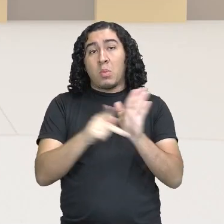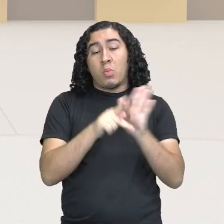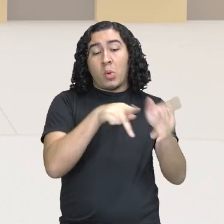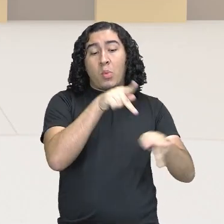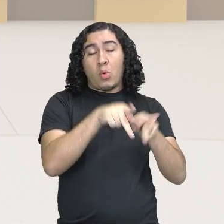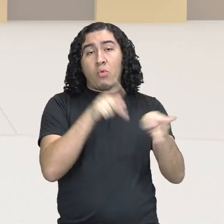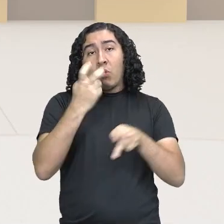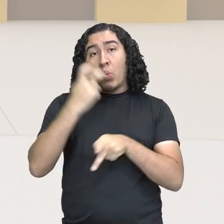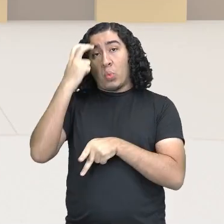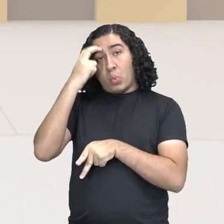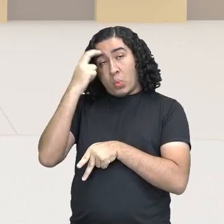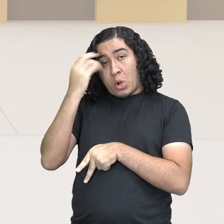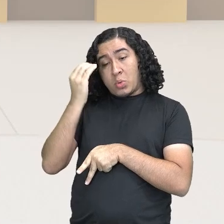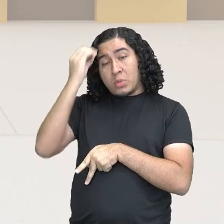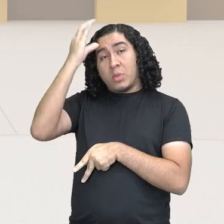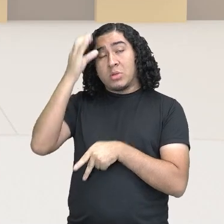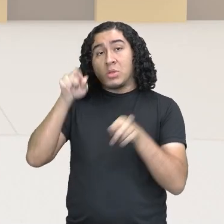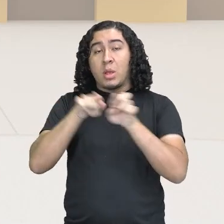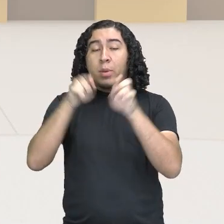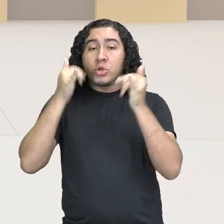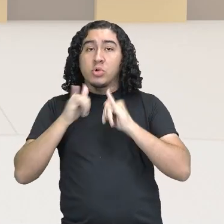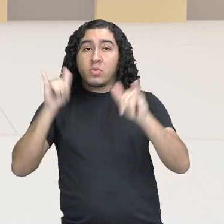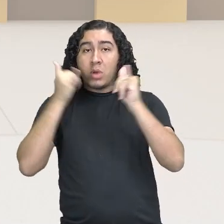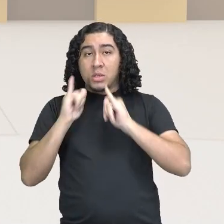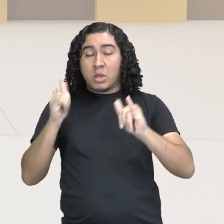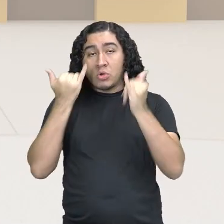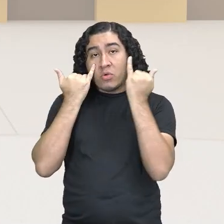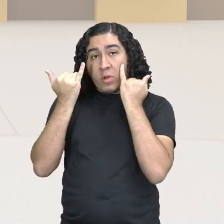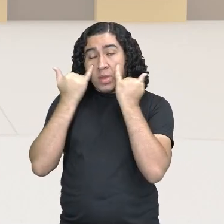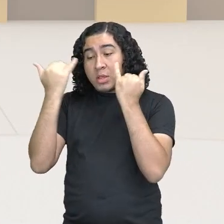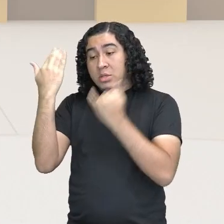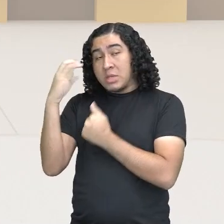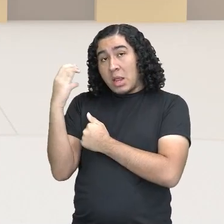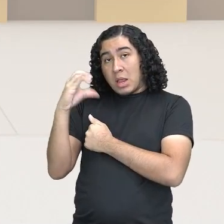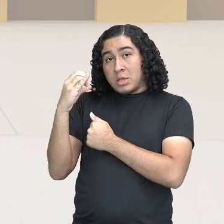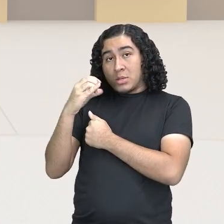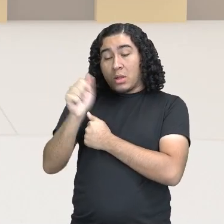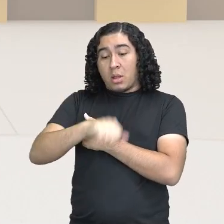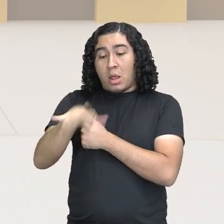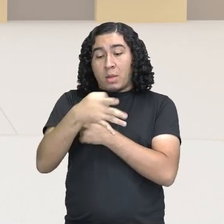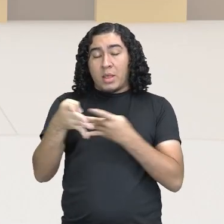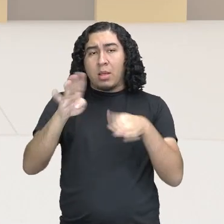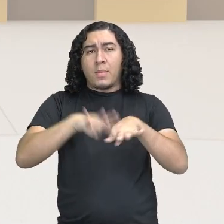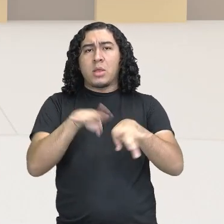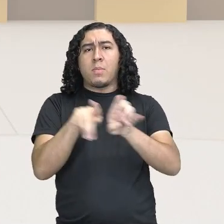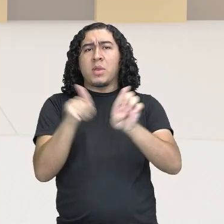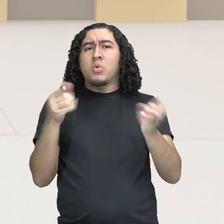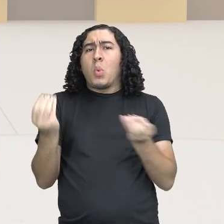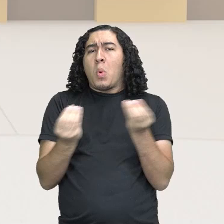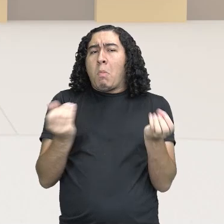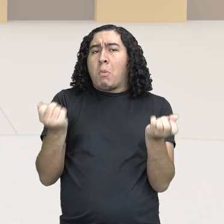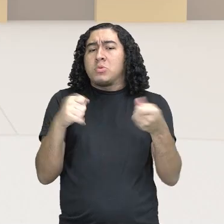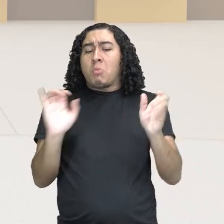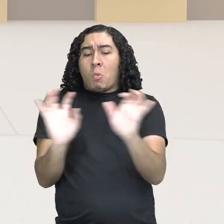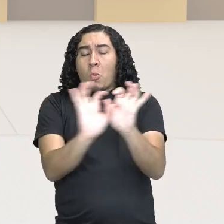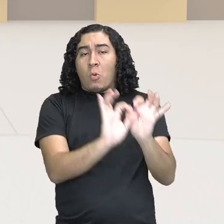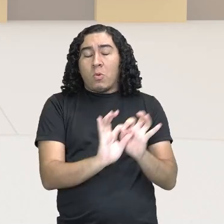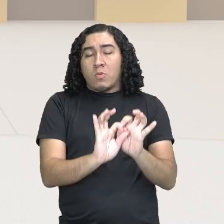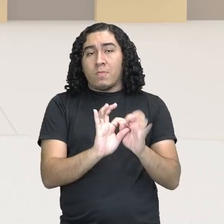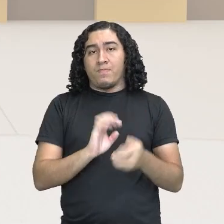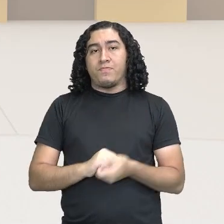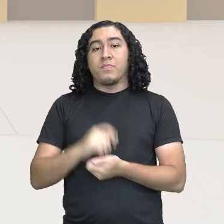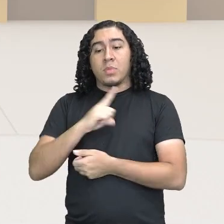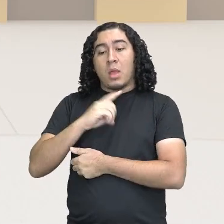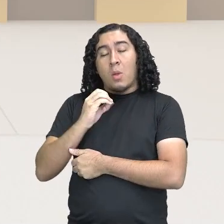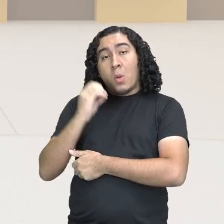divulgação científica na área de matemática. Então, como que a gente vai desenvolver isso aqui? A gente vai pegar o